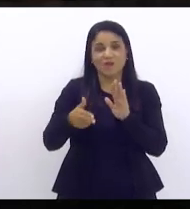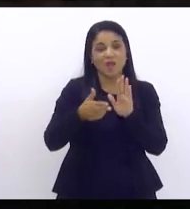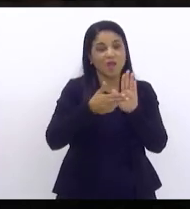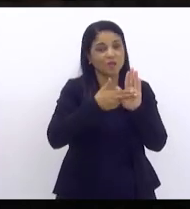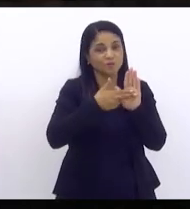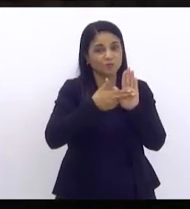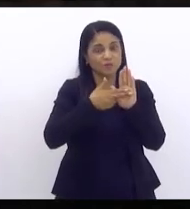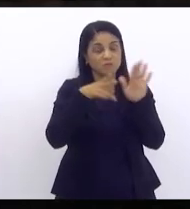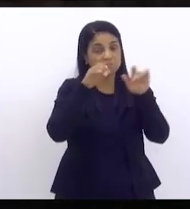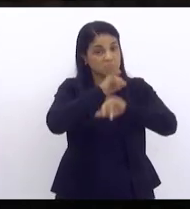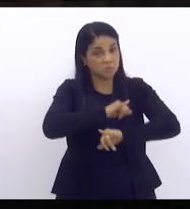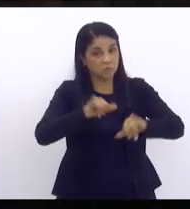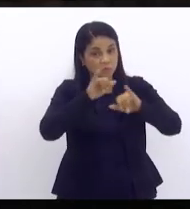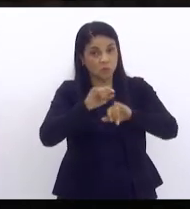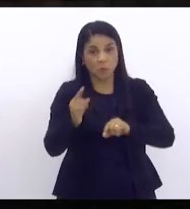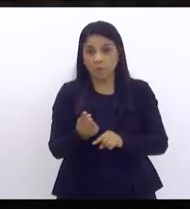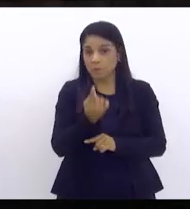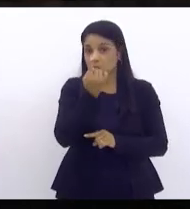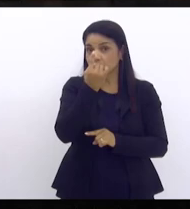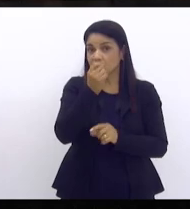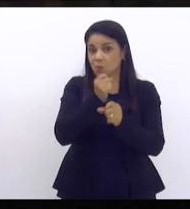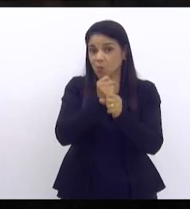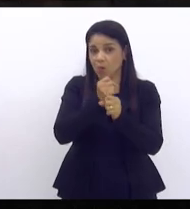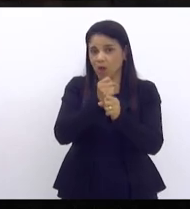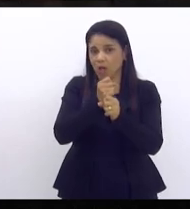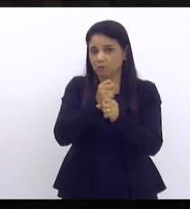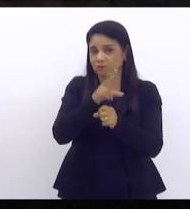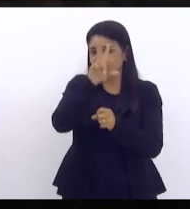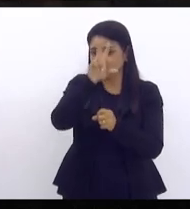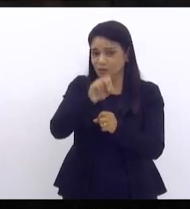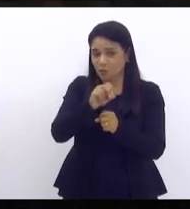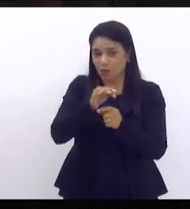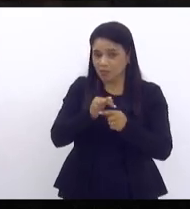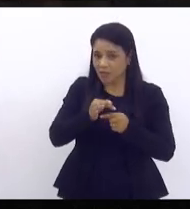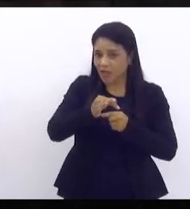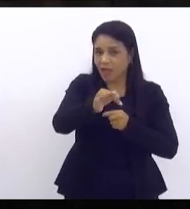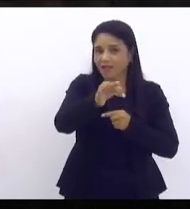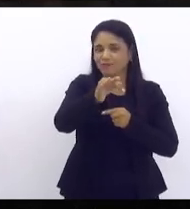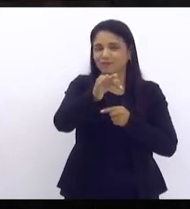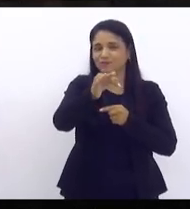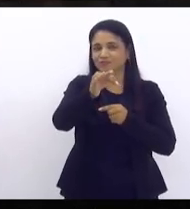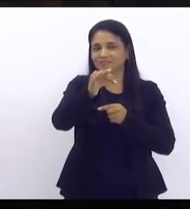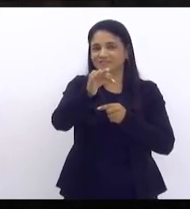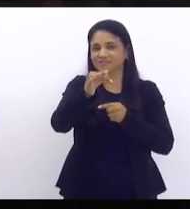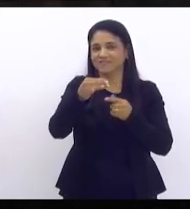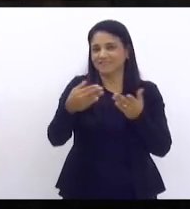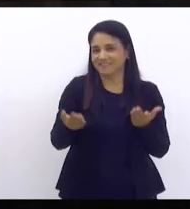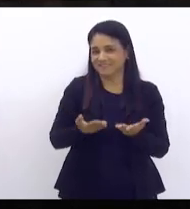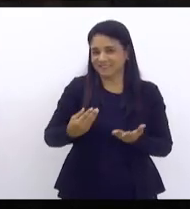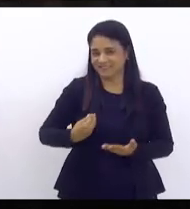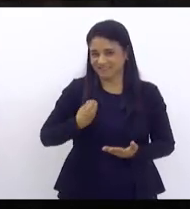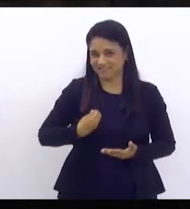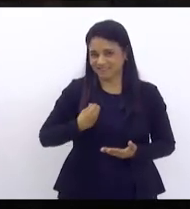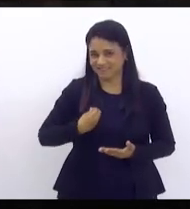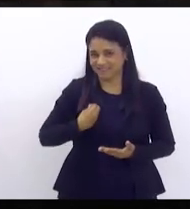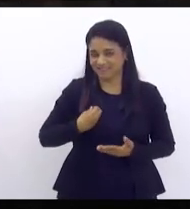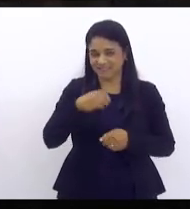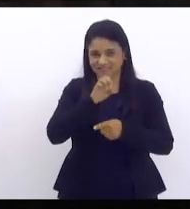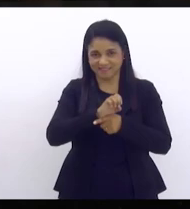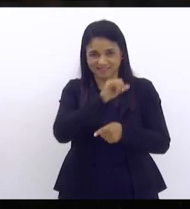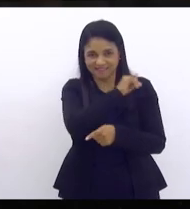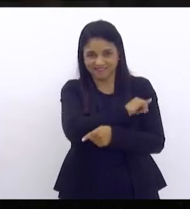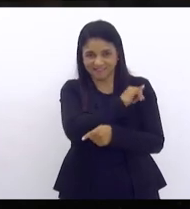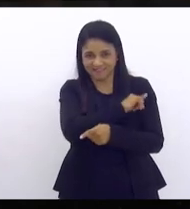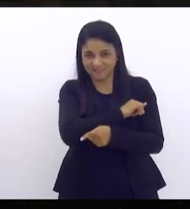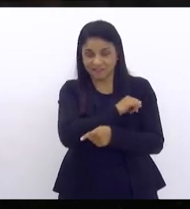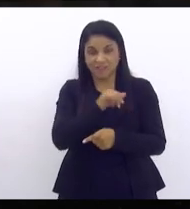proclamávamos que esse era o ano 1 dos próximos 50 anos. Se ainda existe no estado do Rio de Janeiro